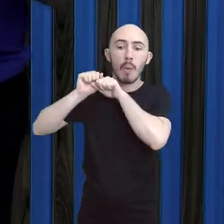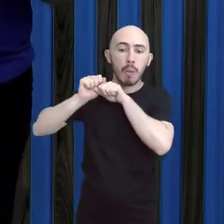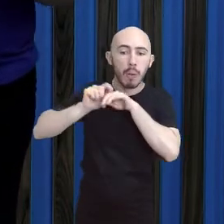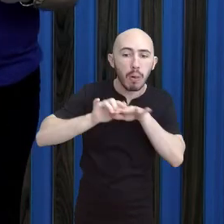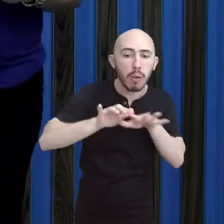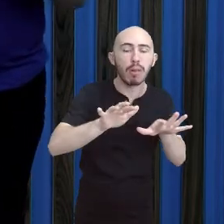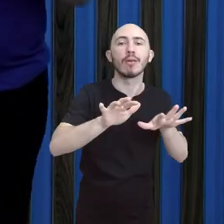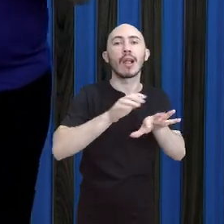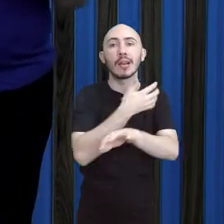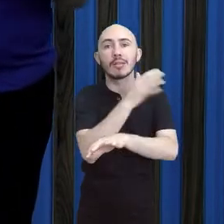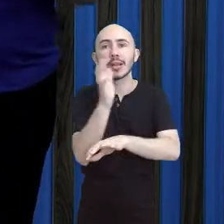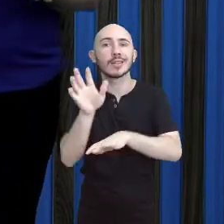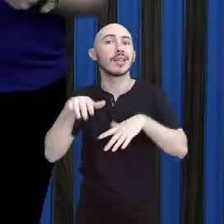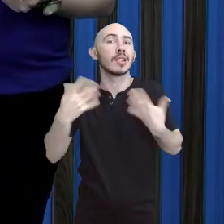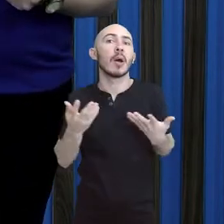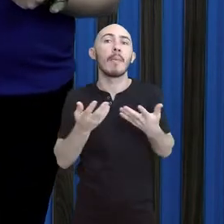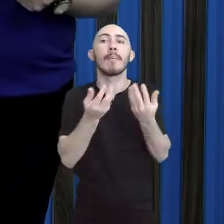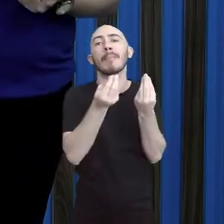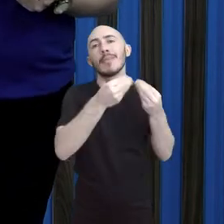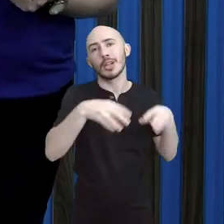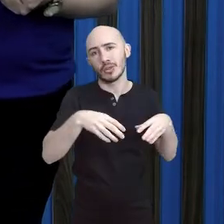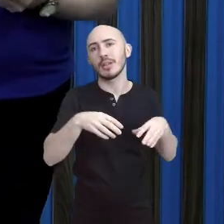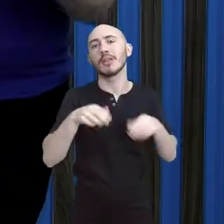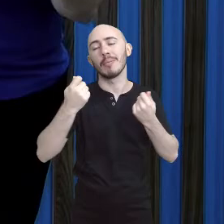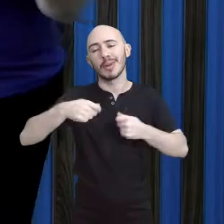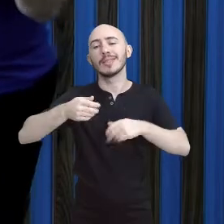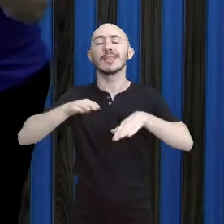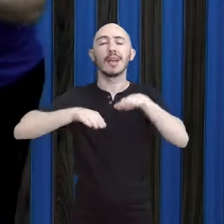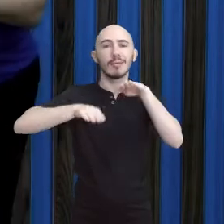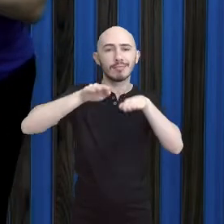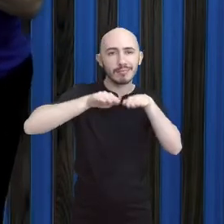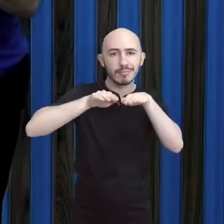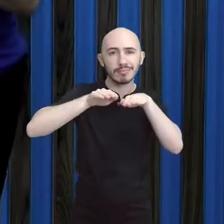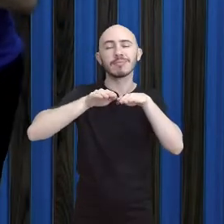Então, deve existir um equilíbrio, tá?